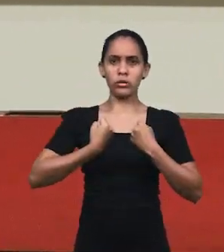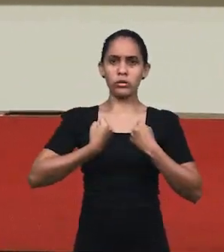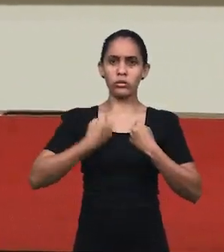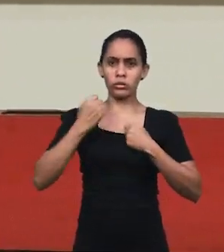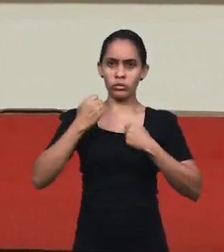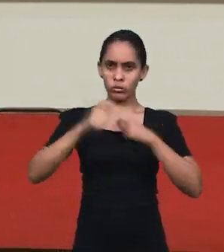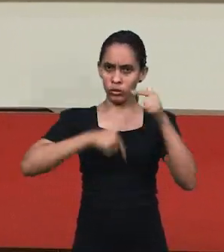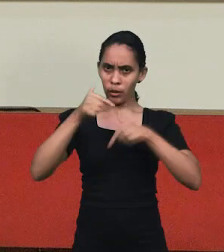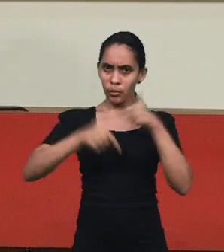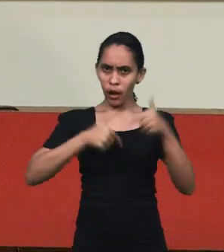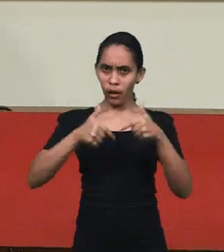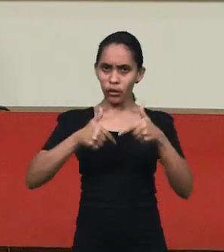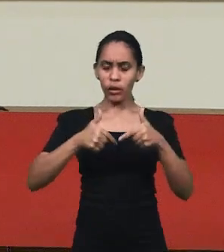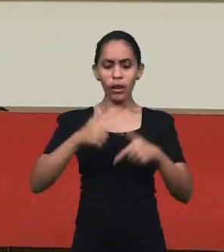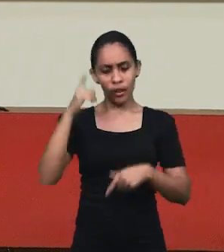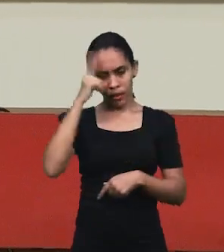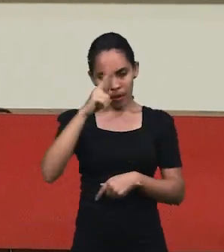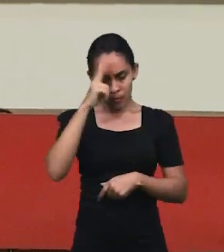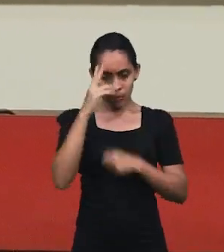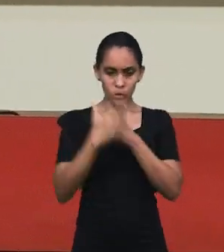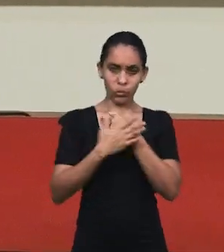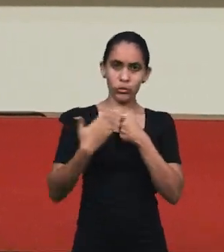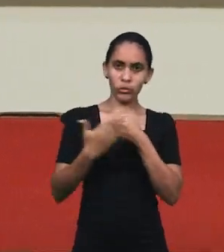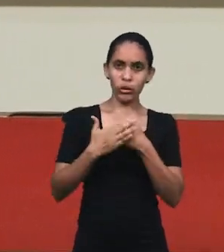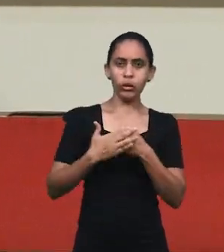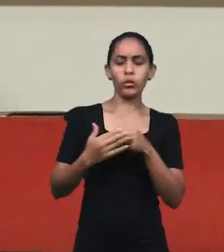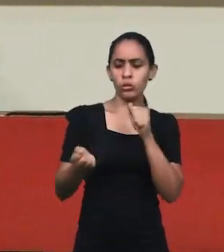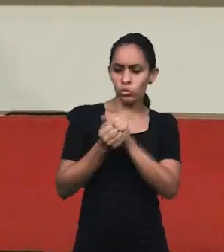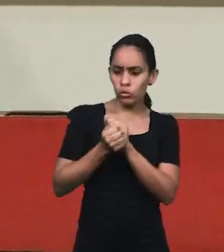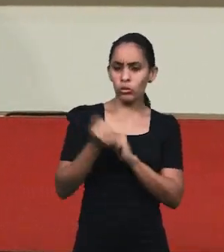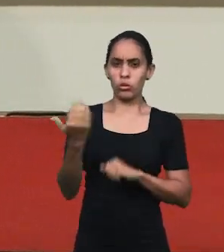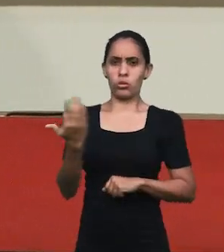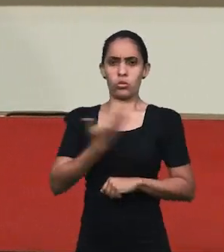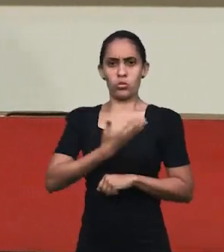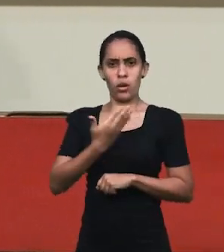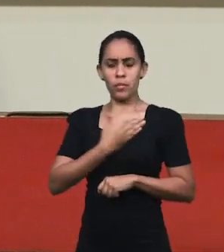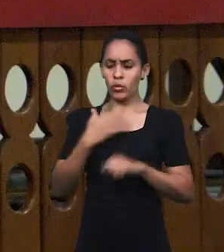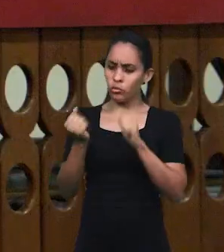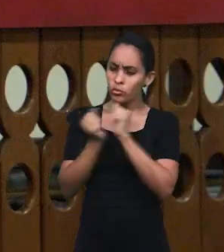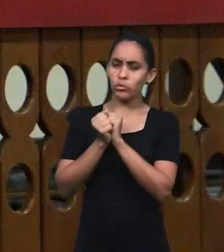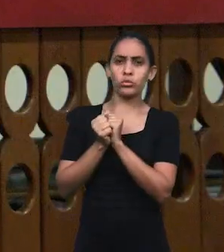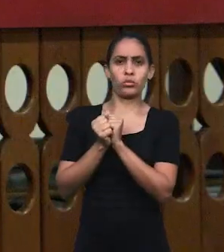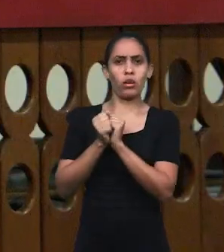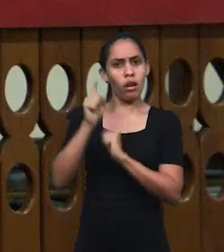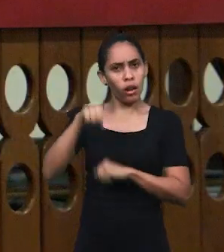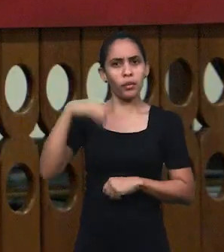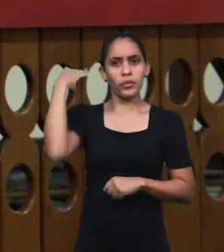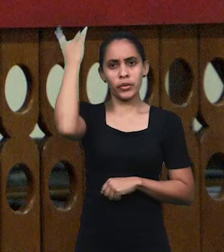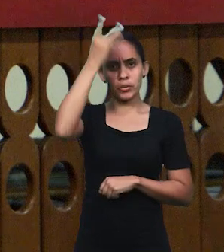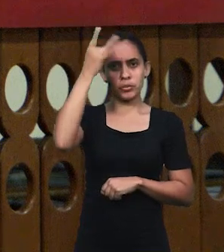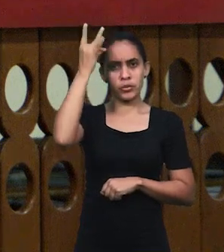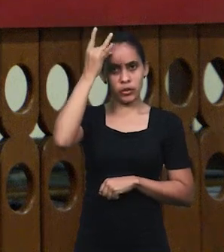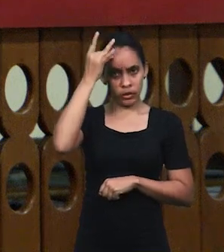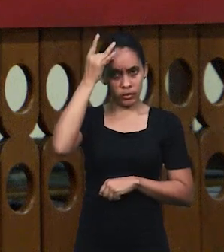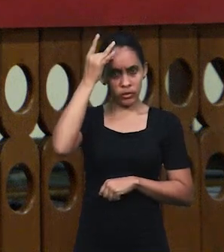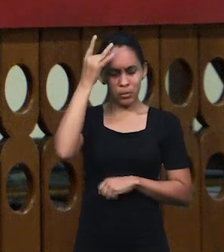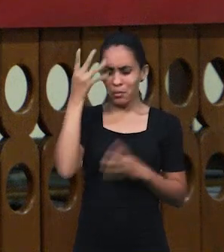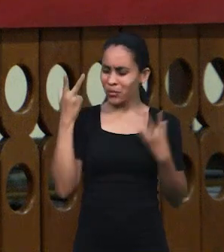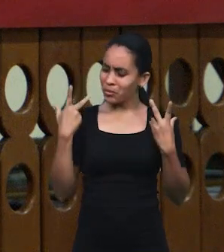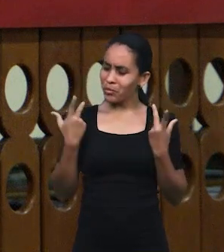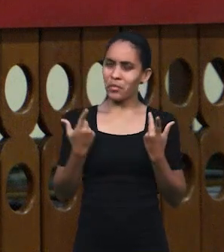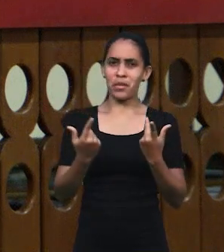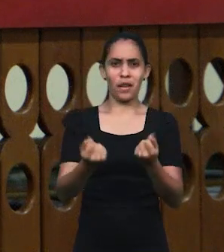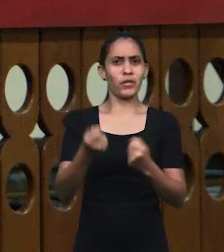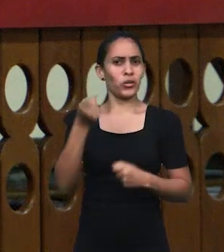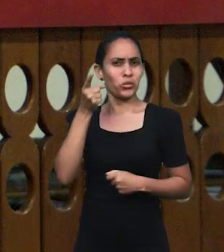rua, lembra? Ele me deu um consolador, Ele me deu um amigo, Ele me deu alguém para andar comigo, é o Espírito Santo.